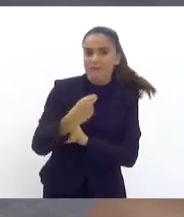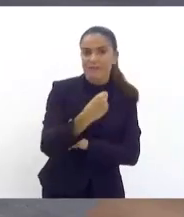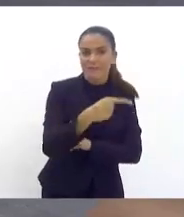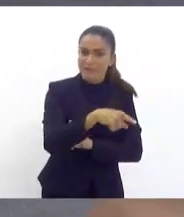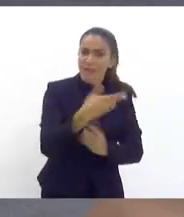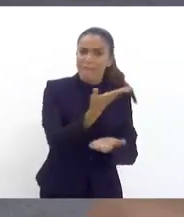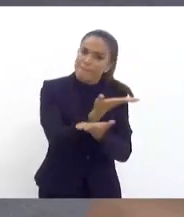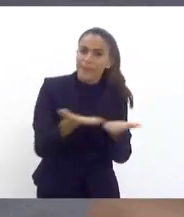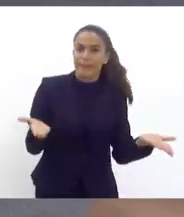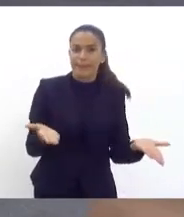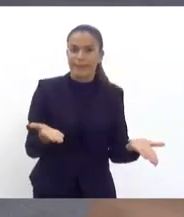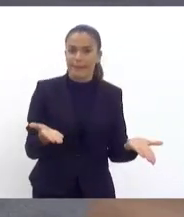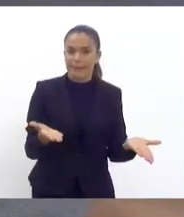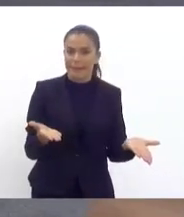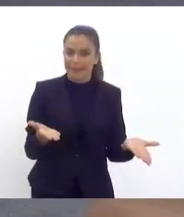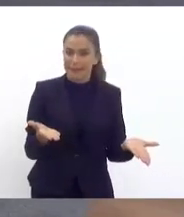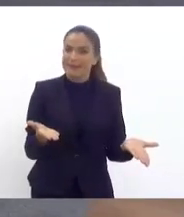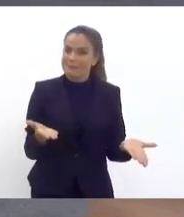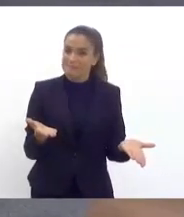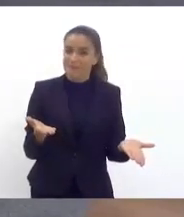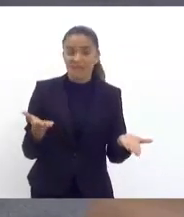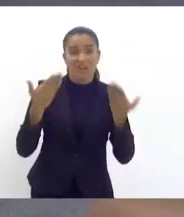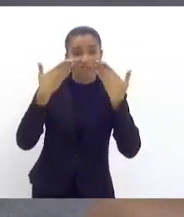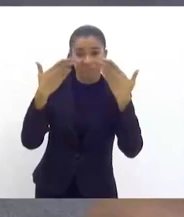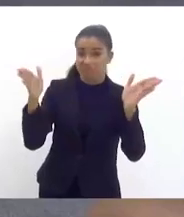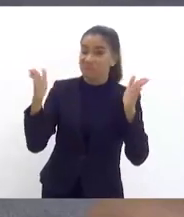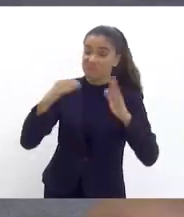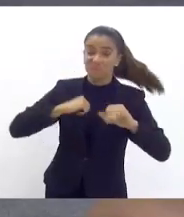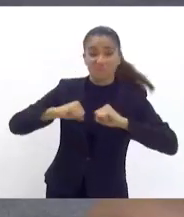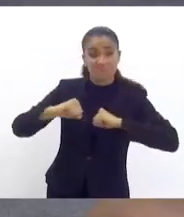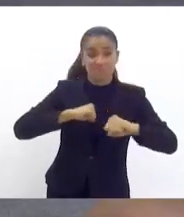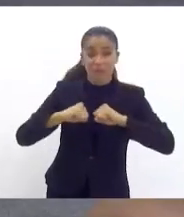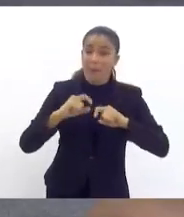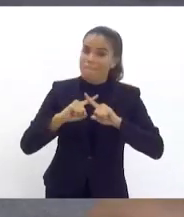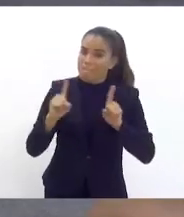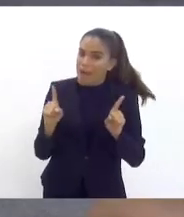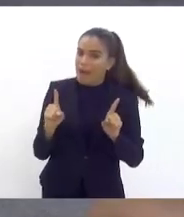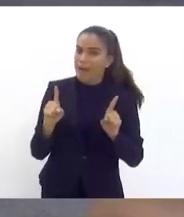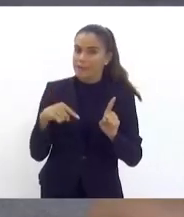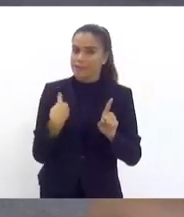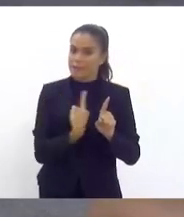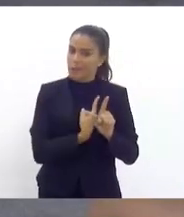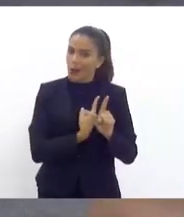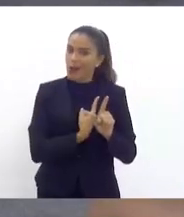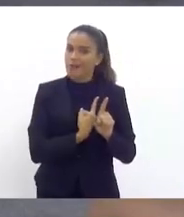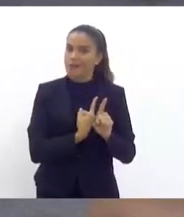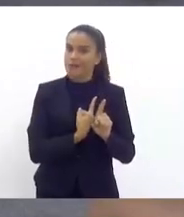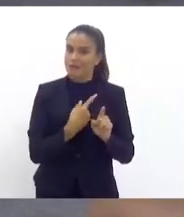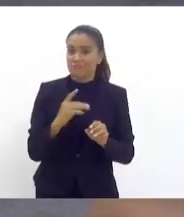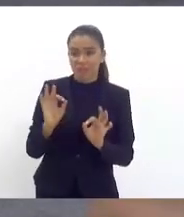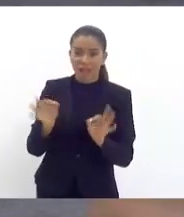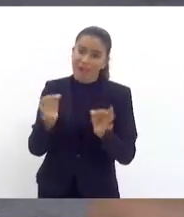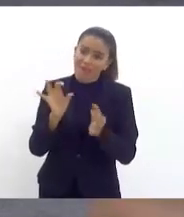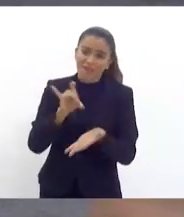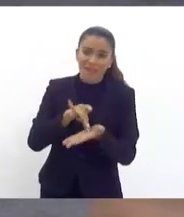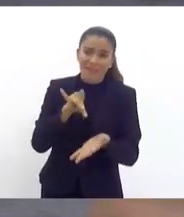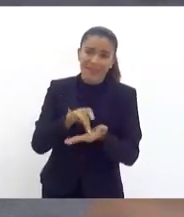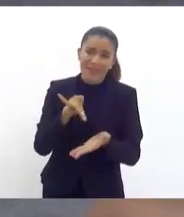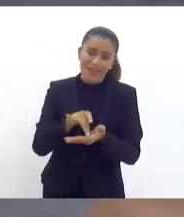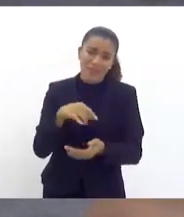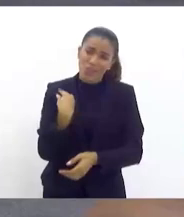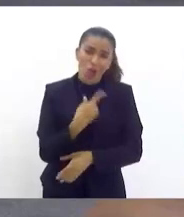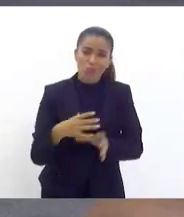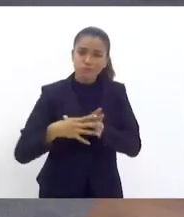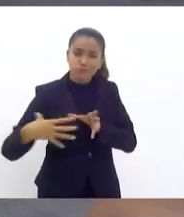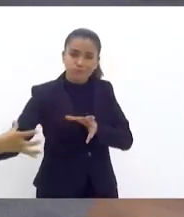senhora ficaria exposta perante uma militância. Mas que tenhamos, Verdade, deputada Renata, nós venceríamos, Vossa